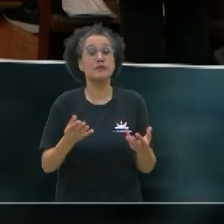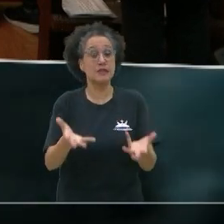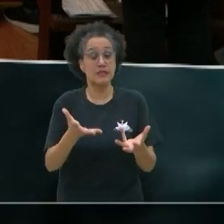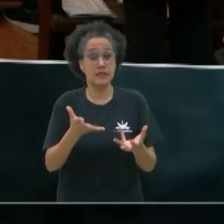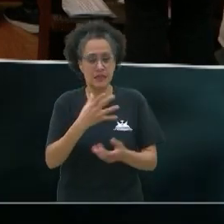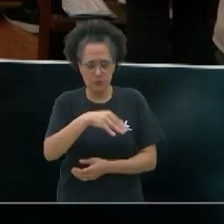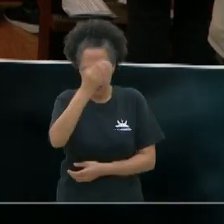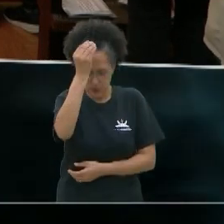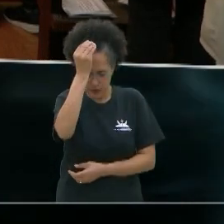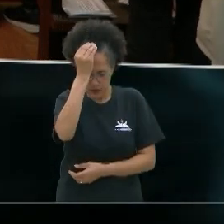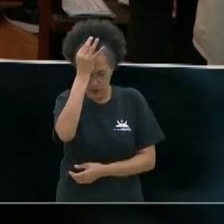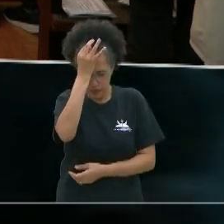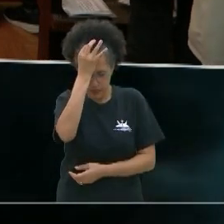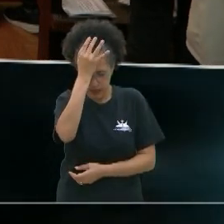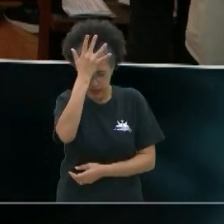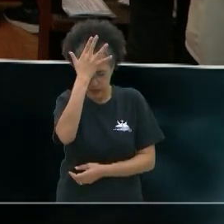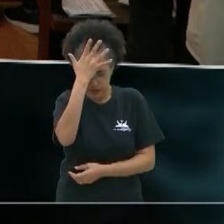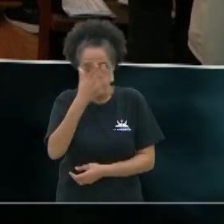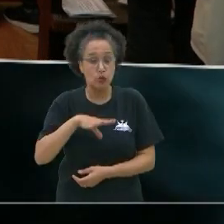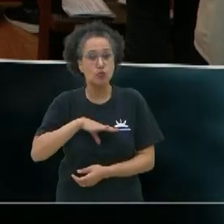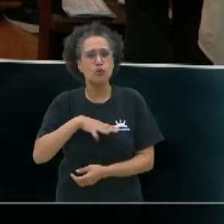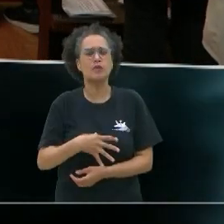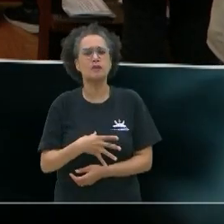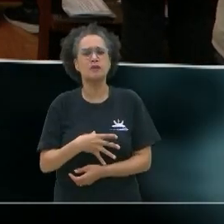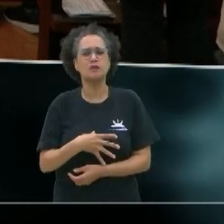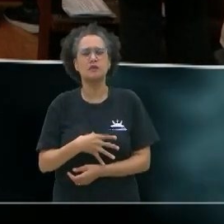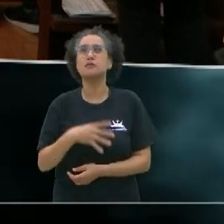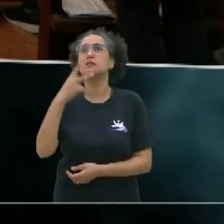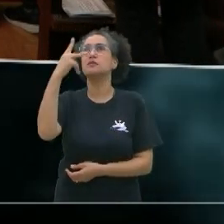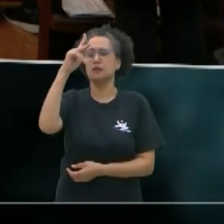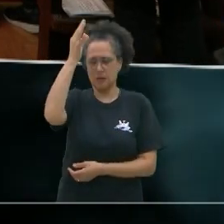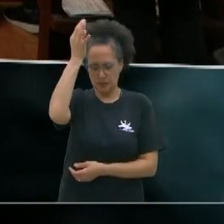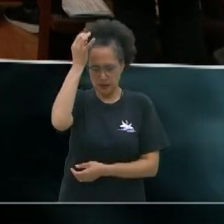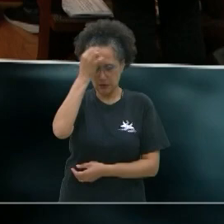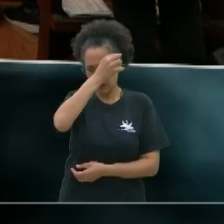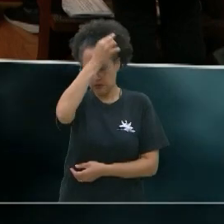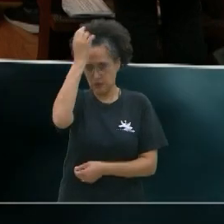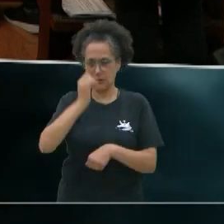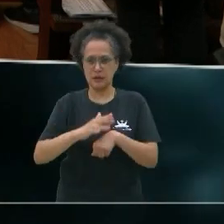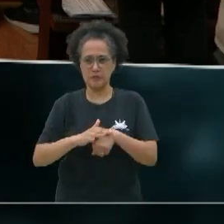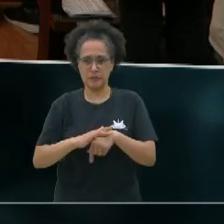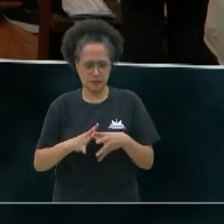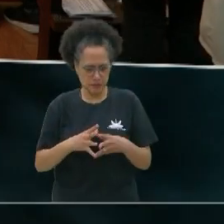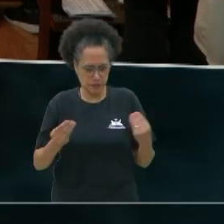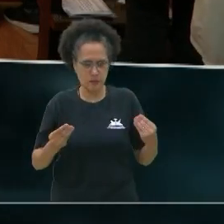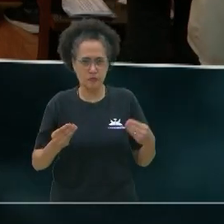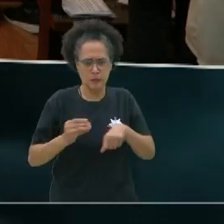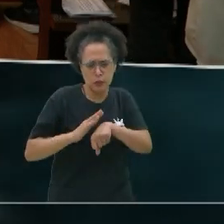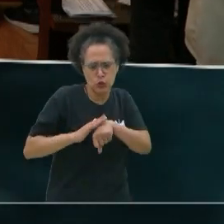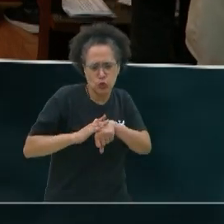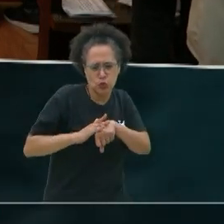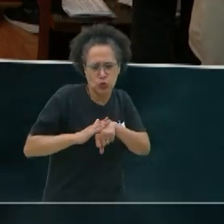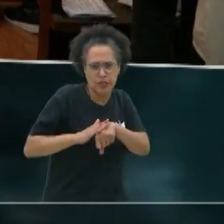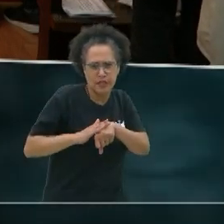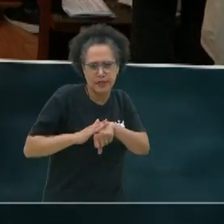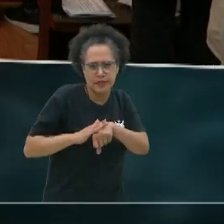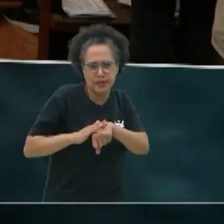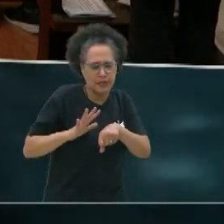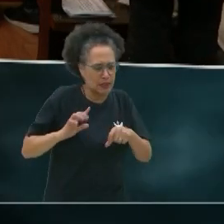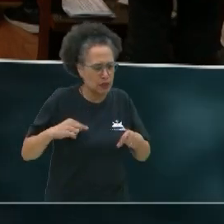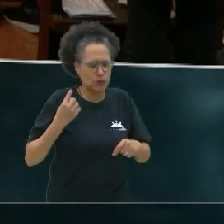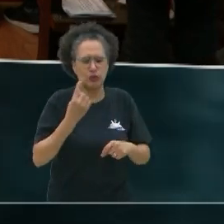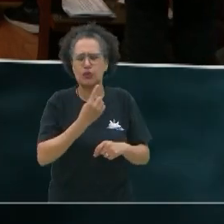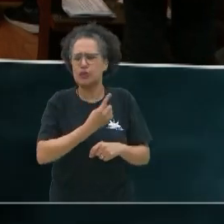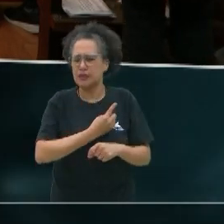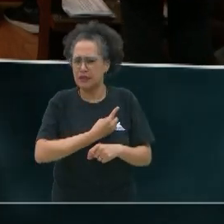coragem. Nós desejamos, Senhor, através do Teu Espírito Santo, que cura as nossas enfermidades. As nossas